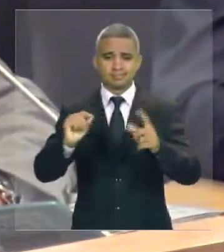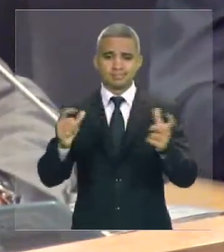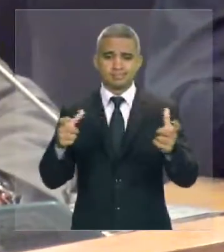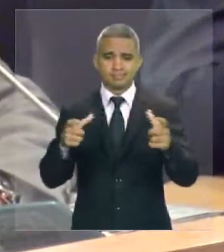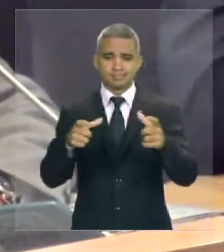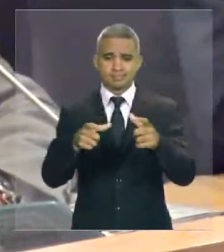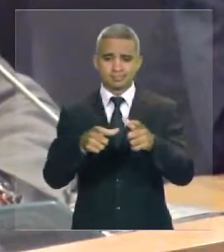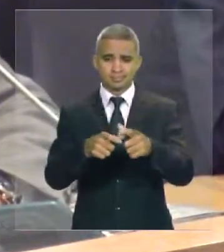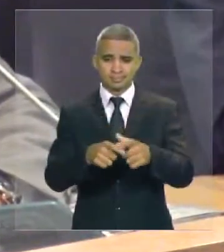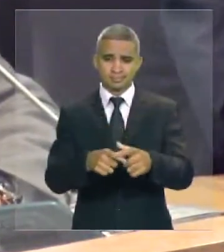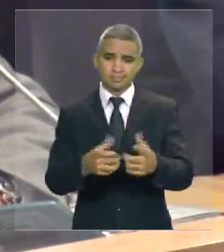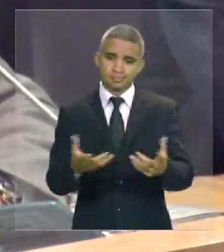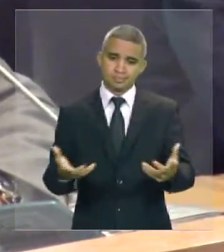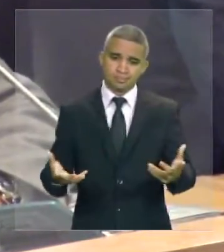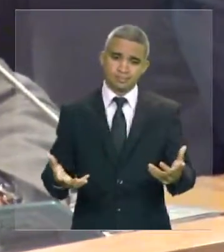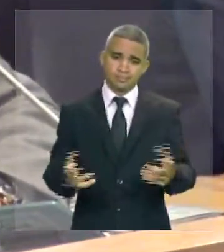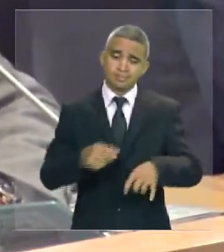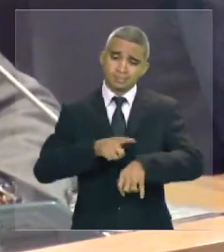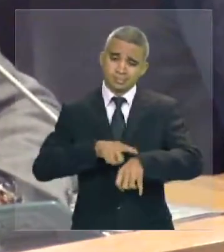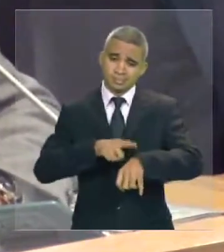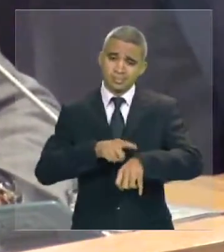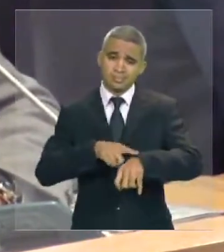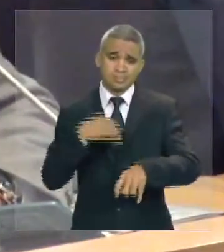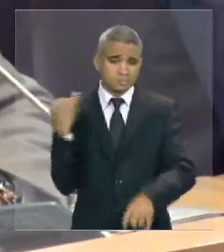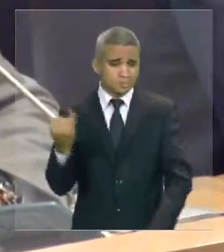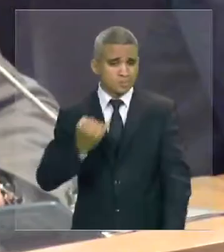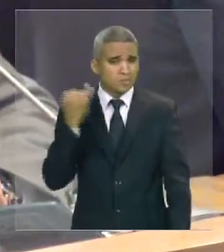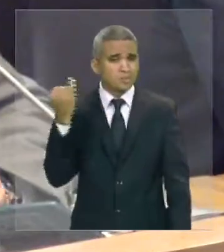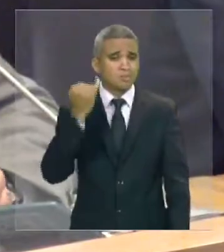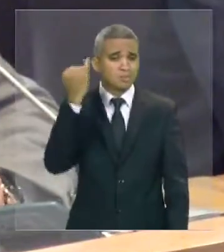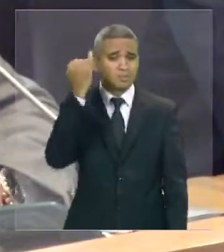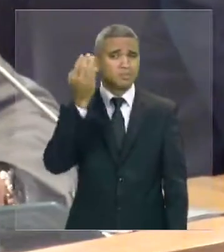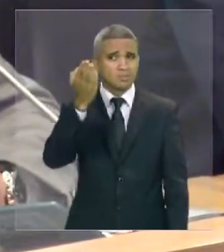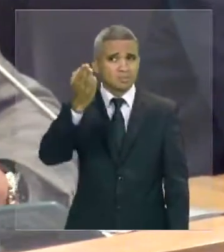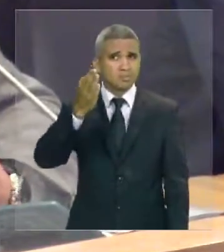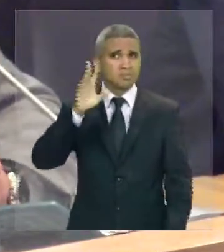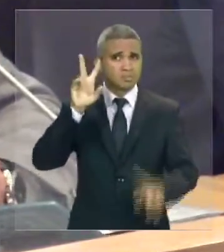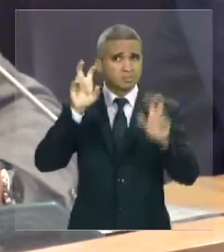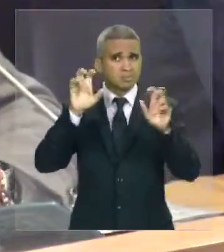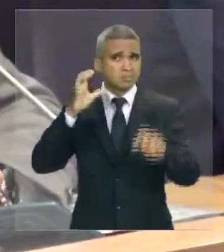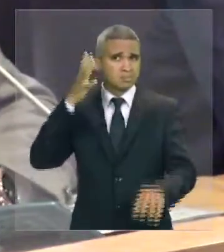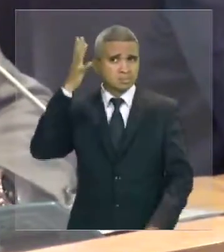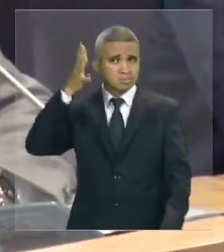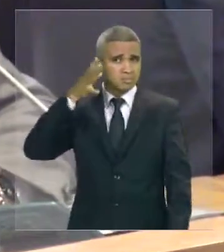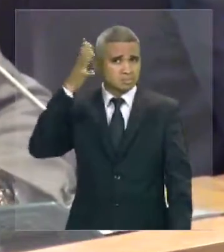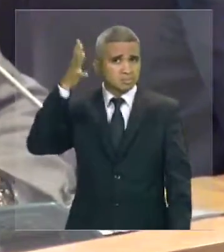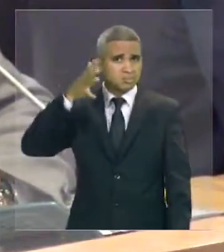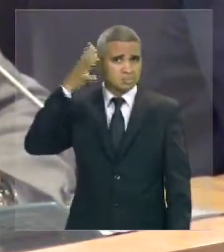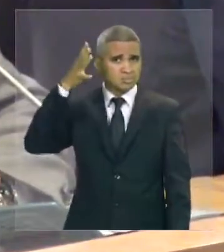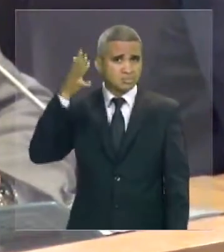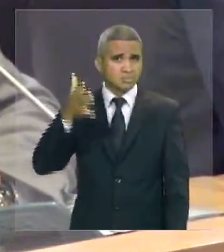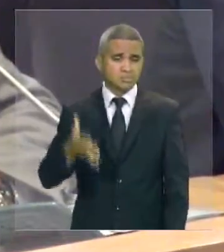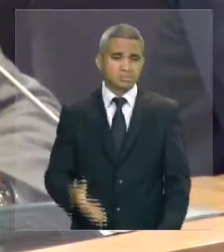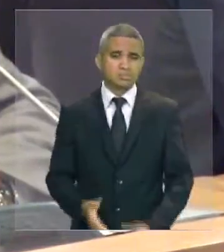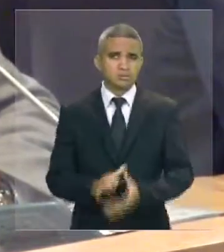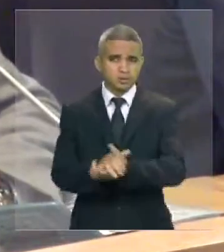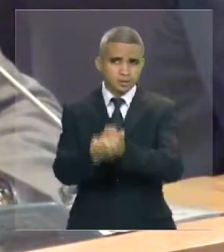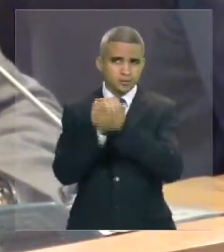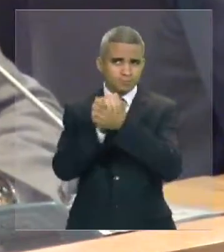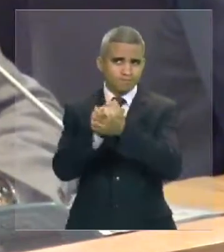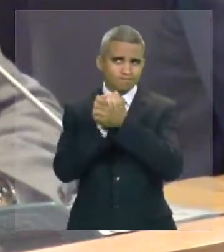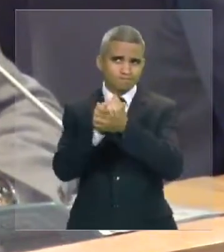perante este momento tão importante que Vossa Excelência se pronuncia na tribuna.